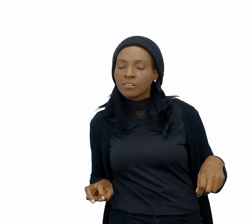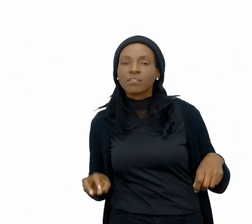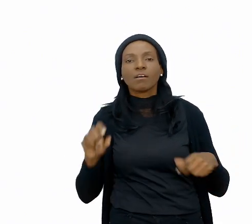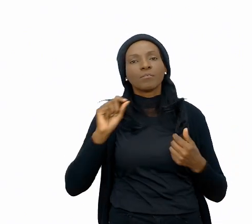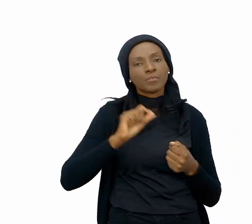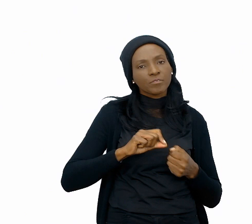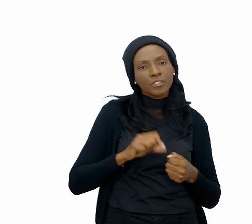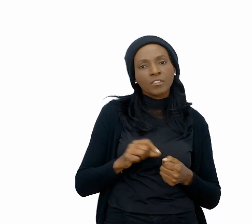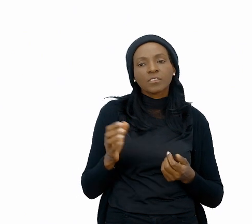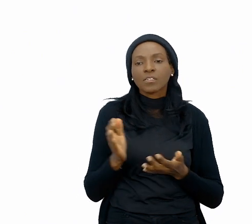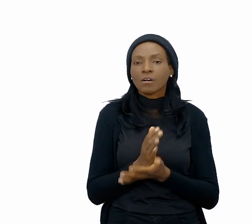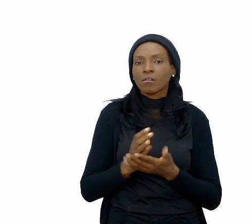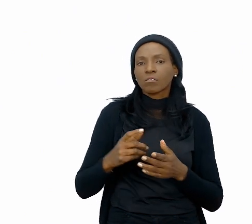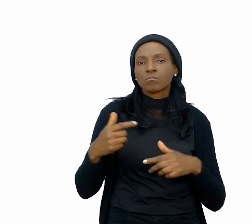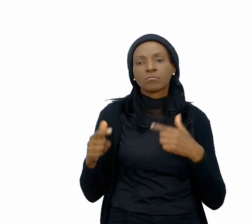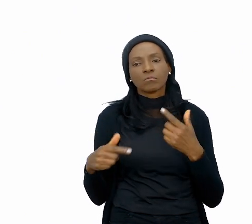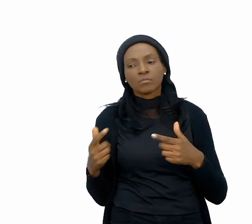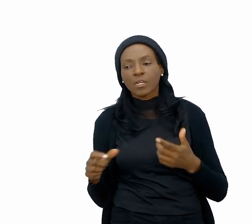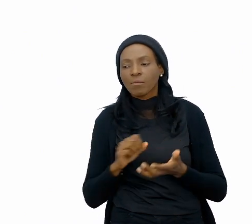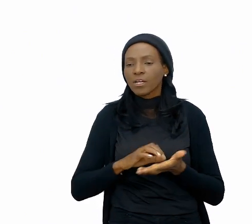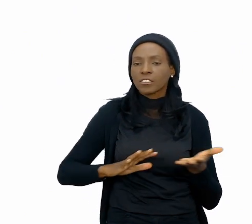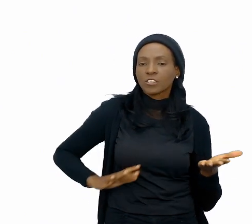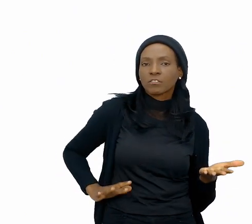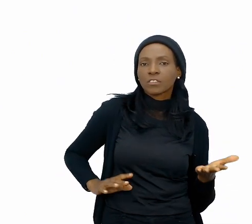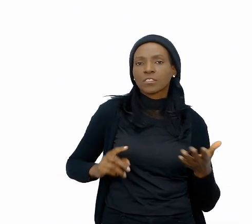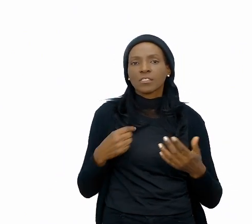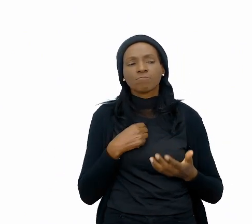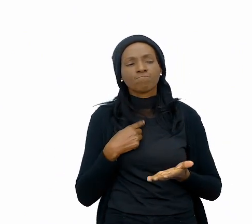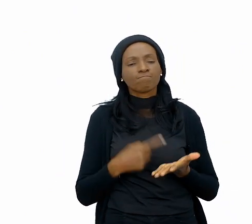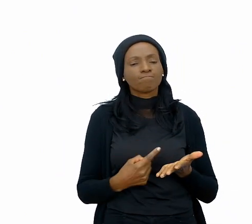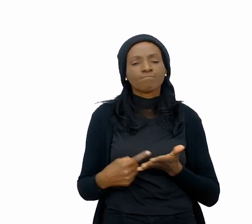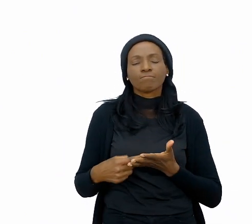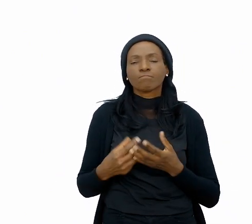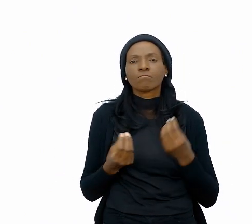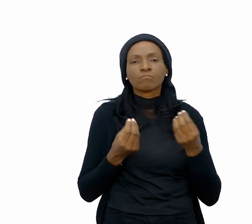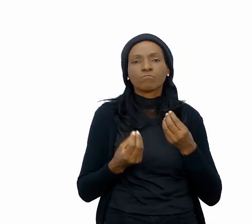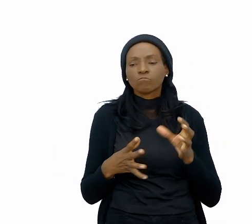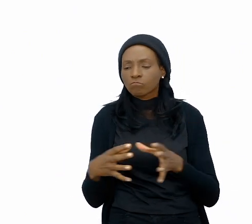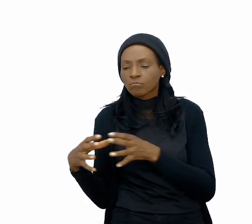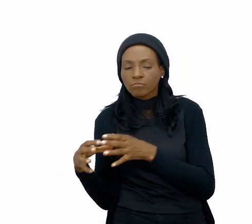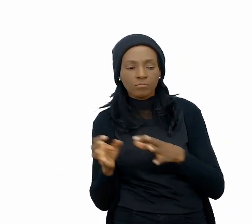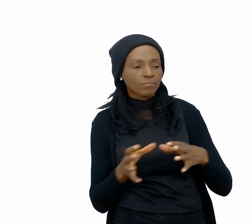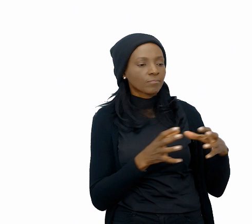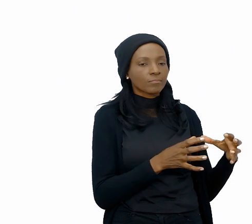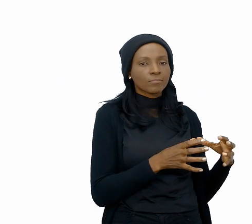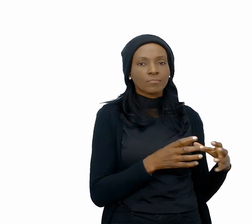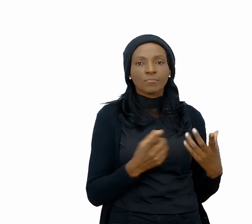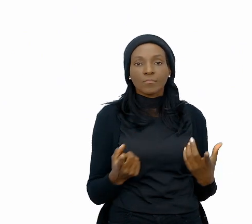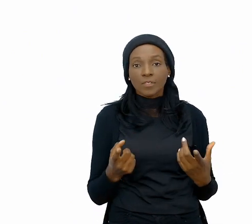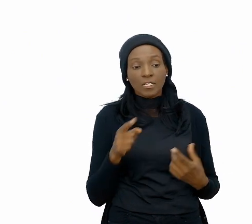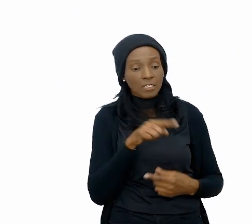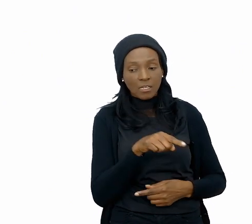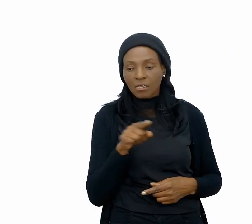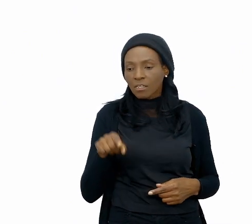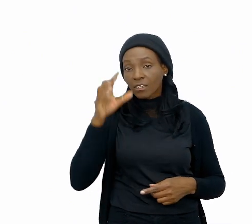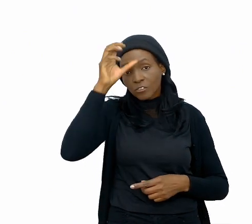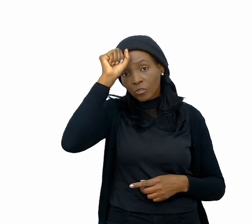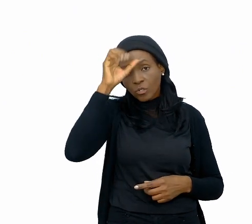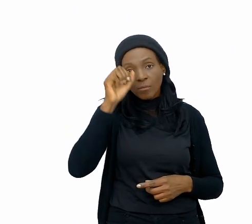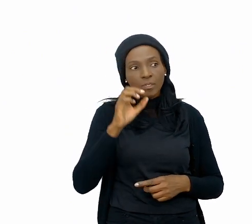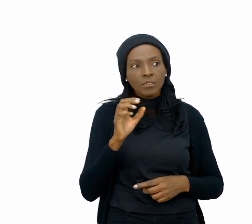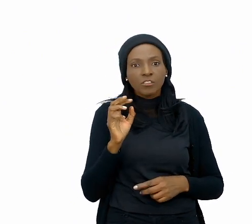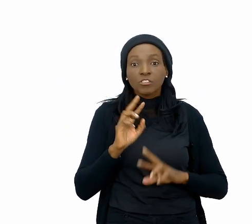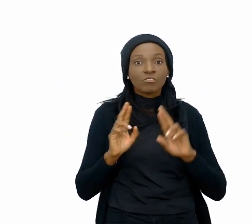fazer determinada atividade, como que eu vou planejar esse agrupamento na sala, onde eles tenham saberes